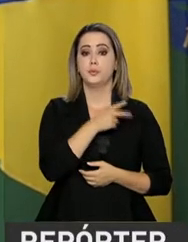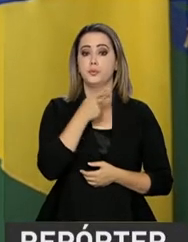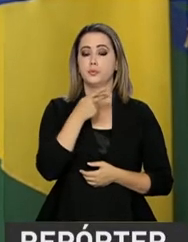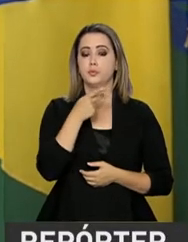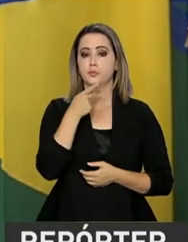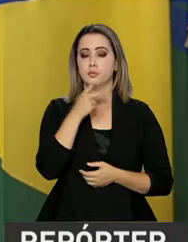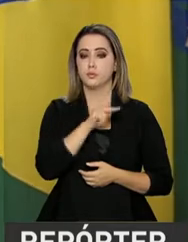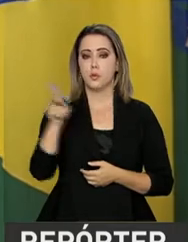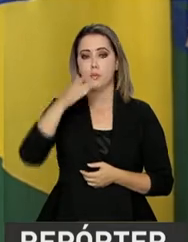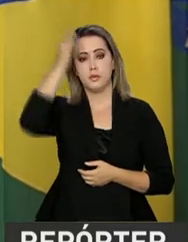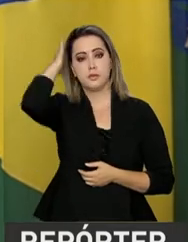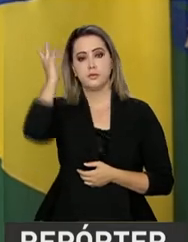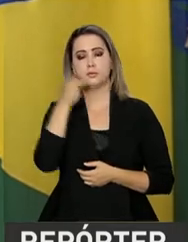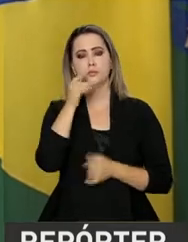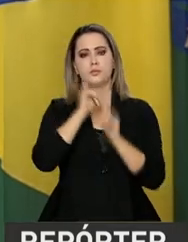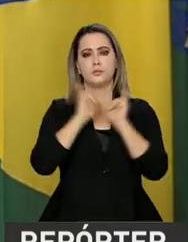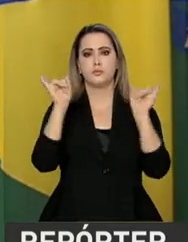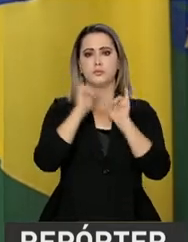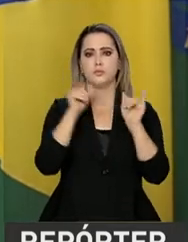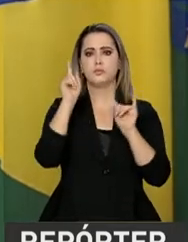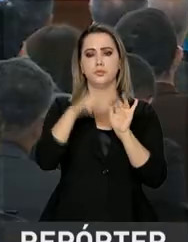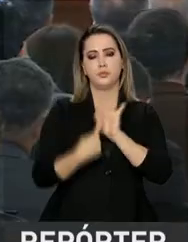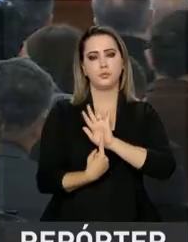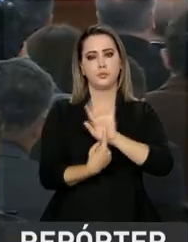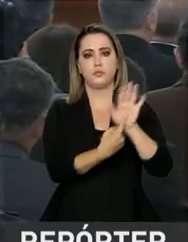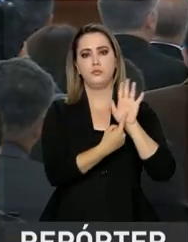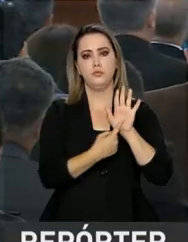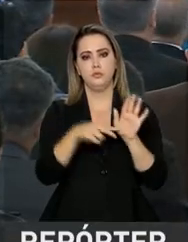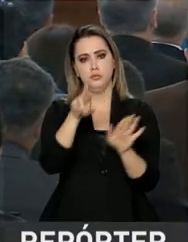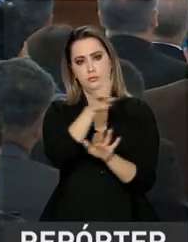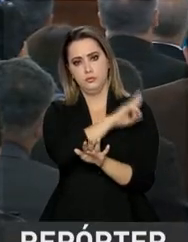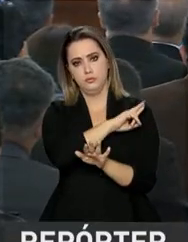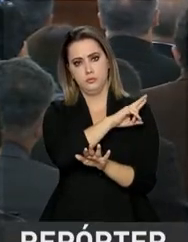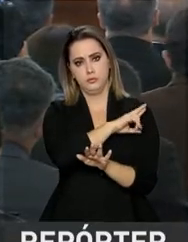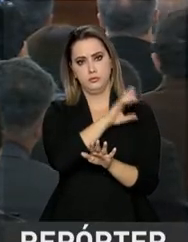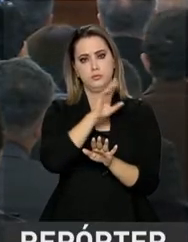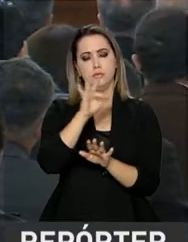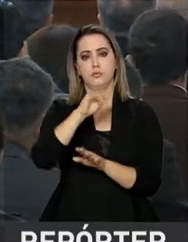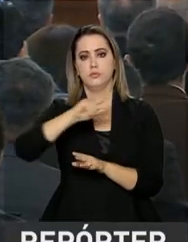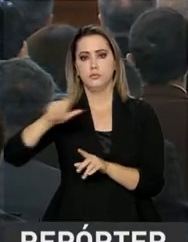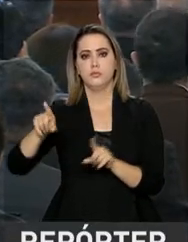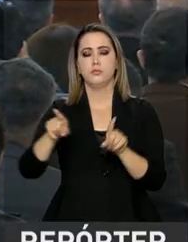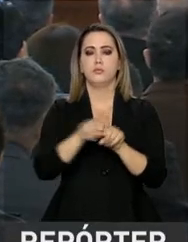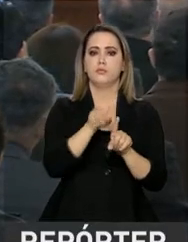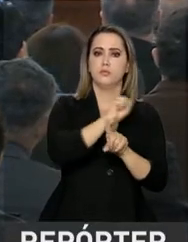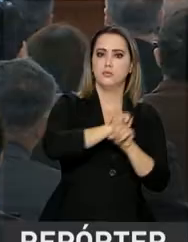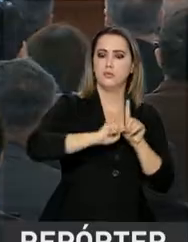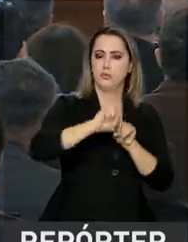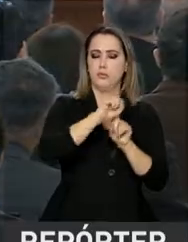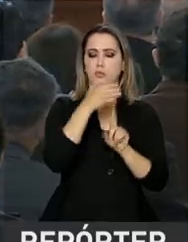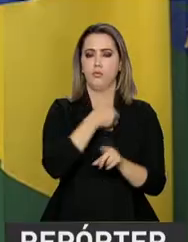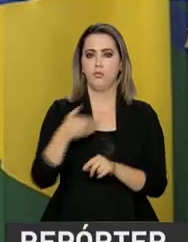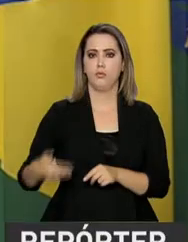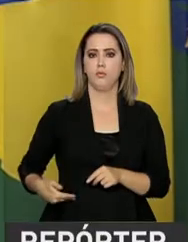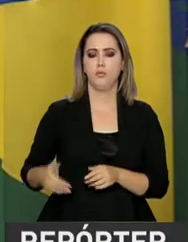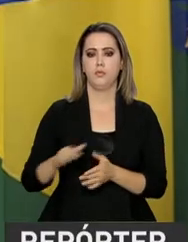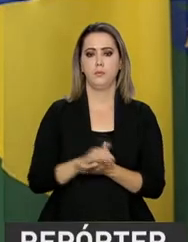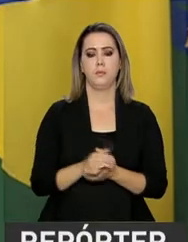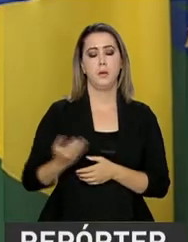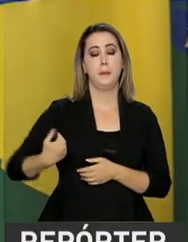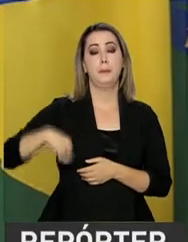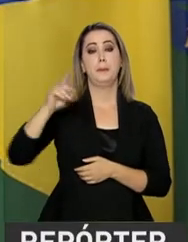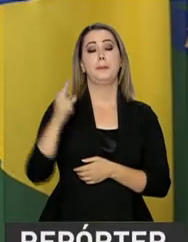que o anúncio representa uma clara demonstração de responsabilidade fiscal e social do governo mais de um bilhão